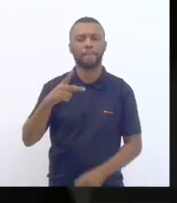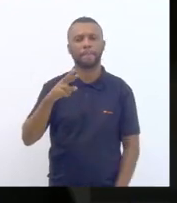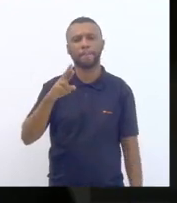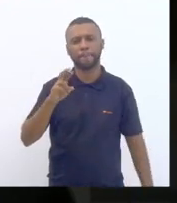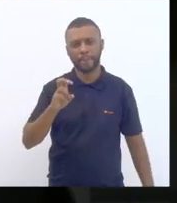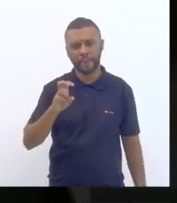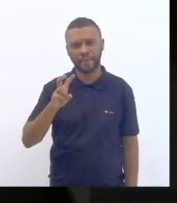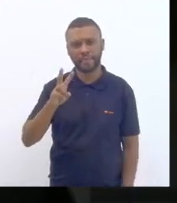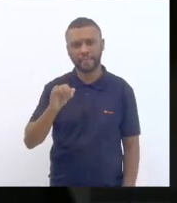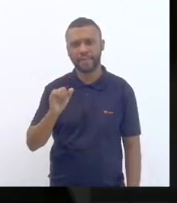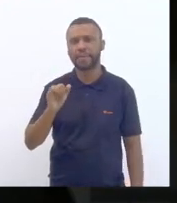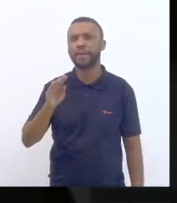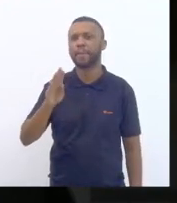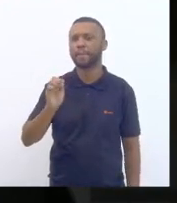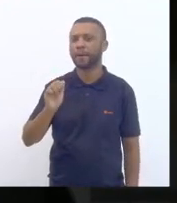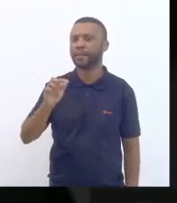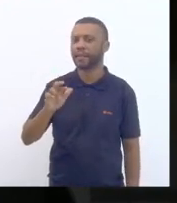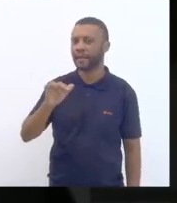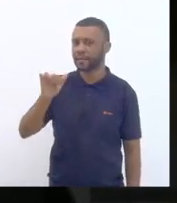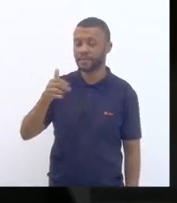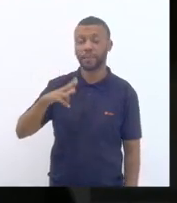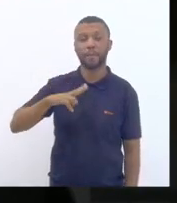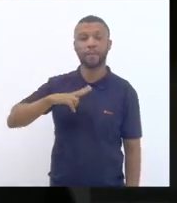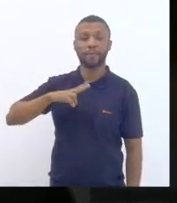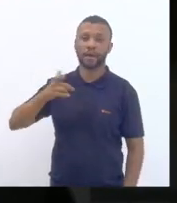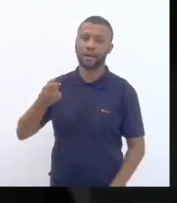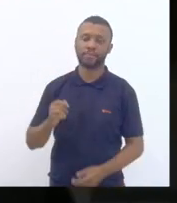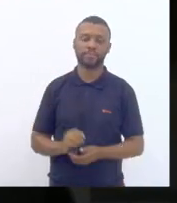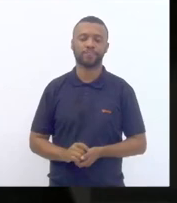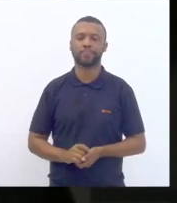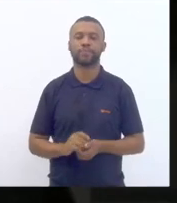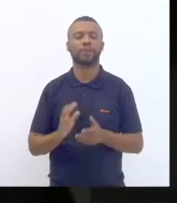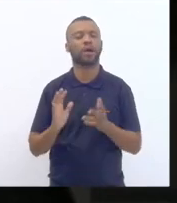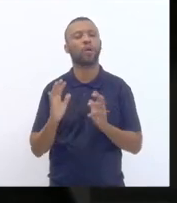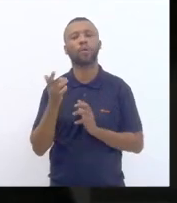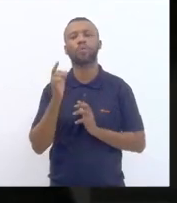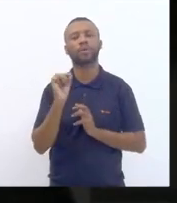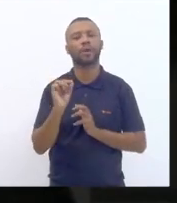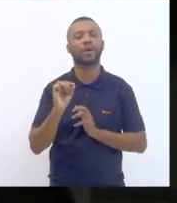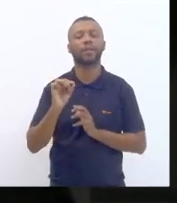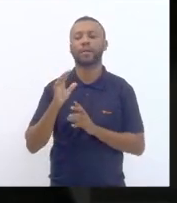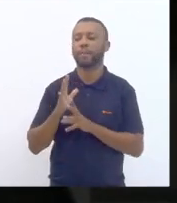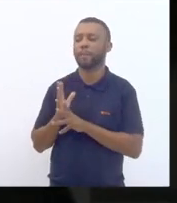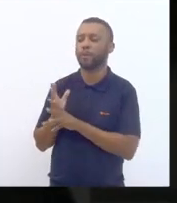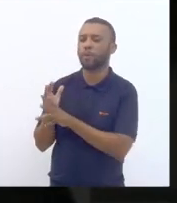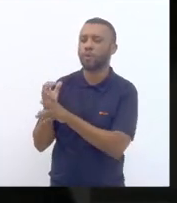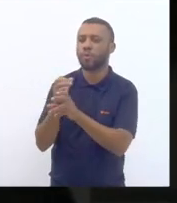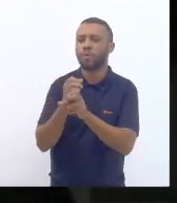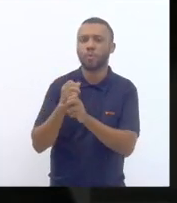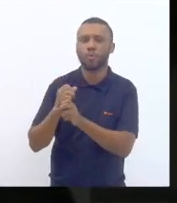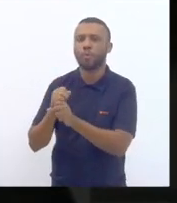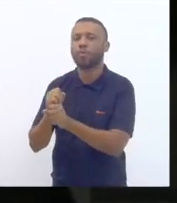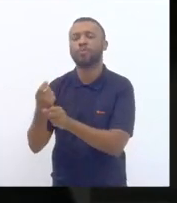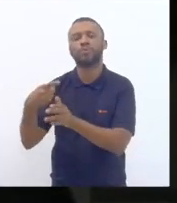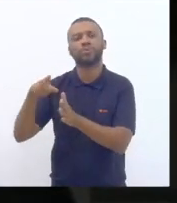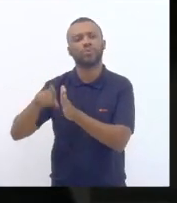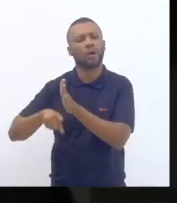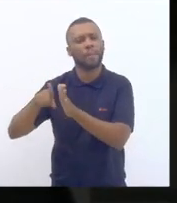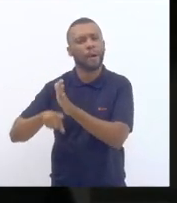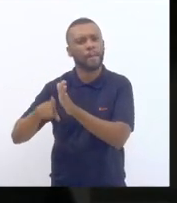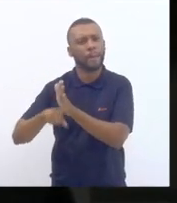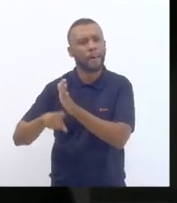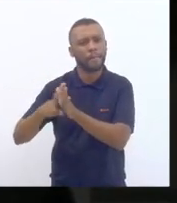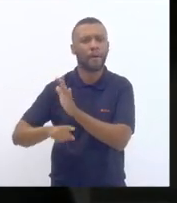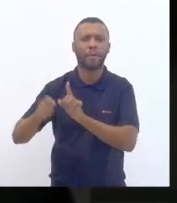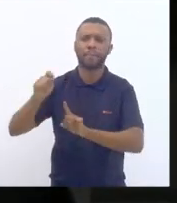banerj E aí é receberão de volta as suas os seus descontos